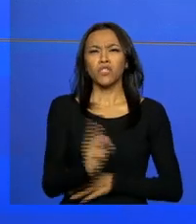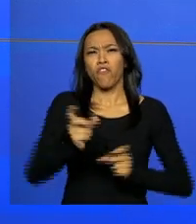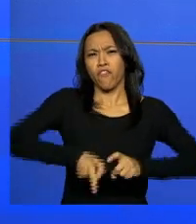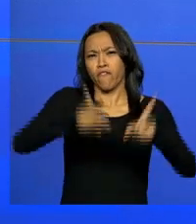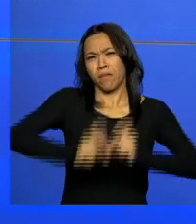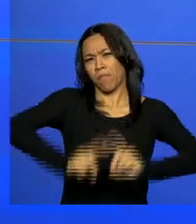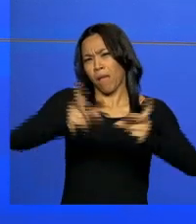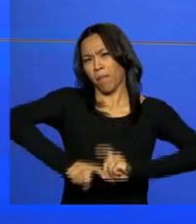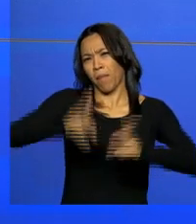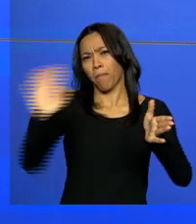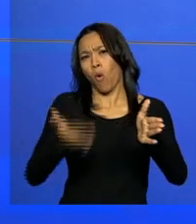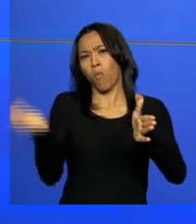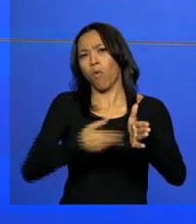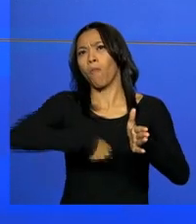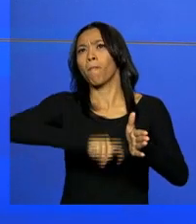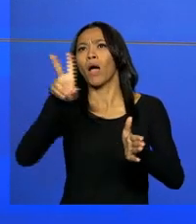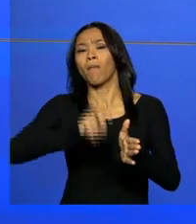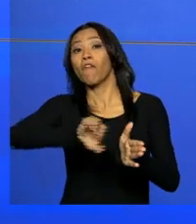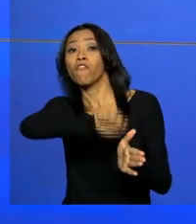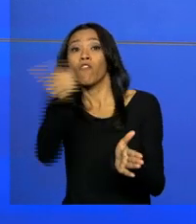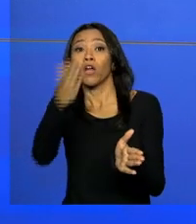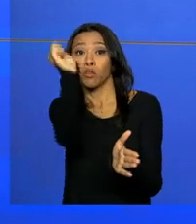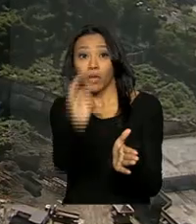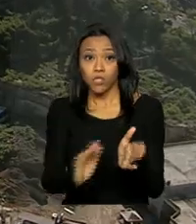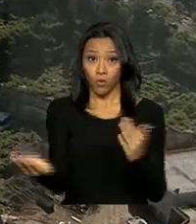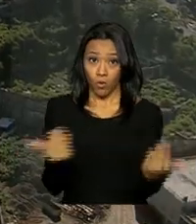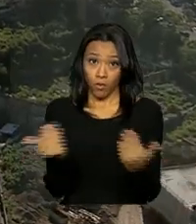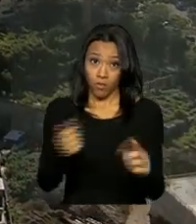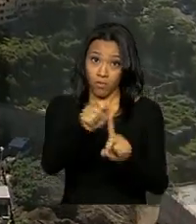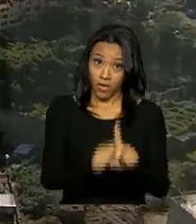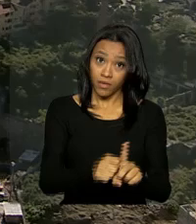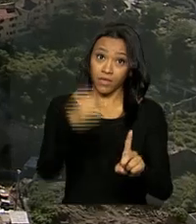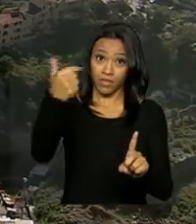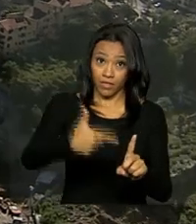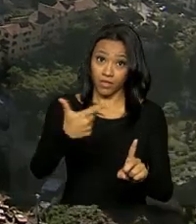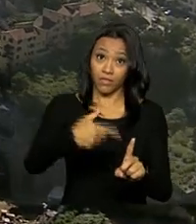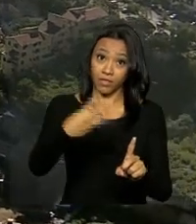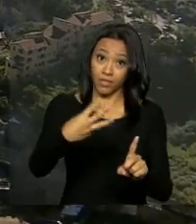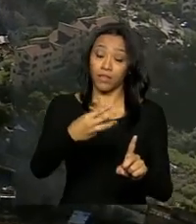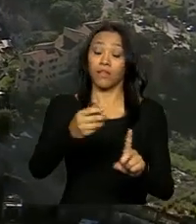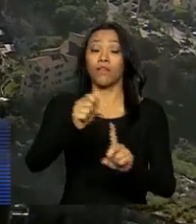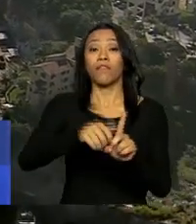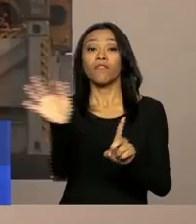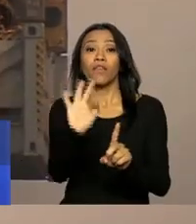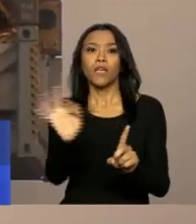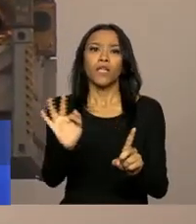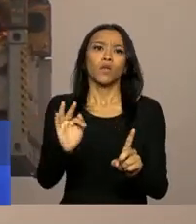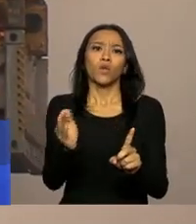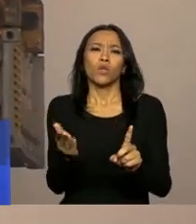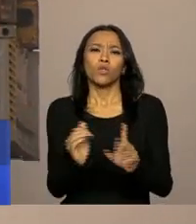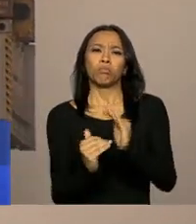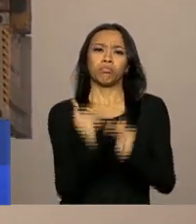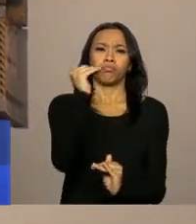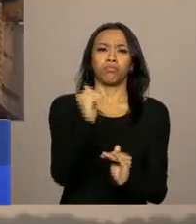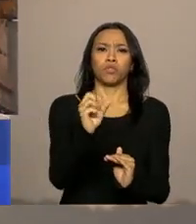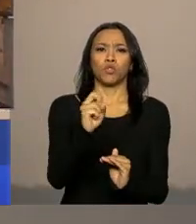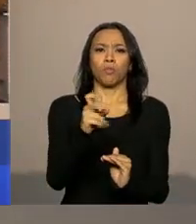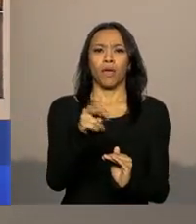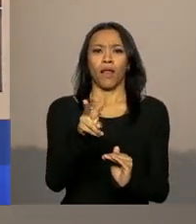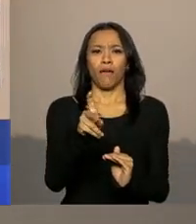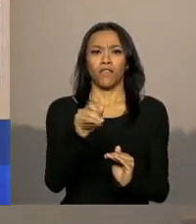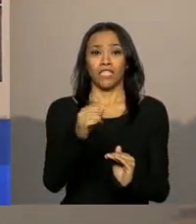do que importou na terceira semana de fevereiro. A balança comercial brasileira registrou no período superávit de